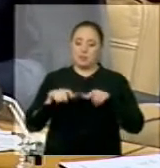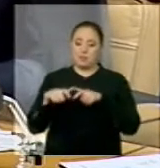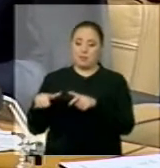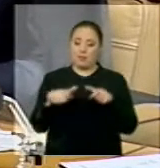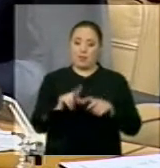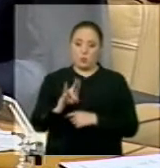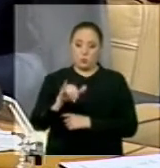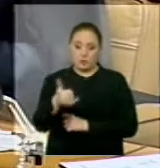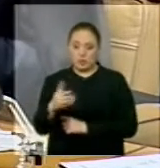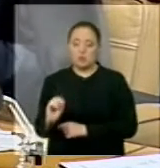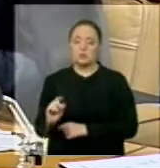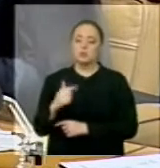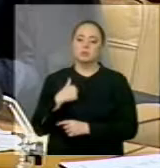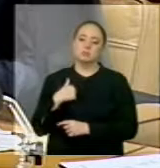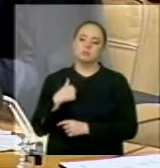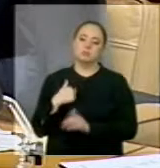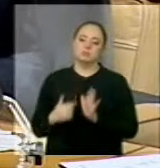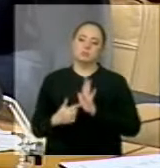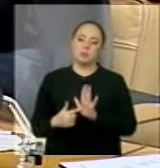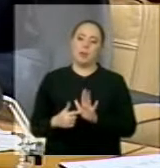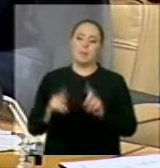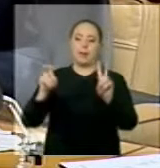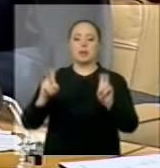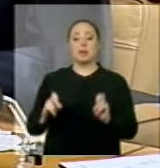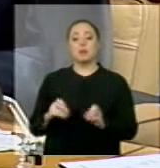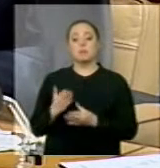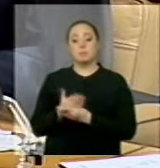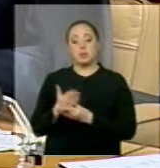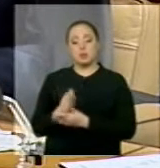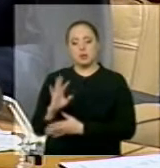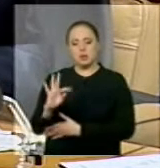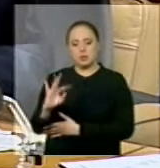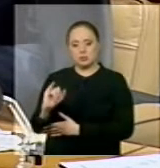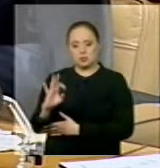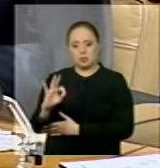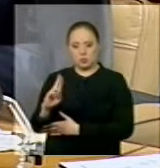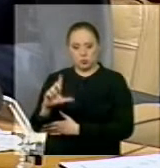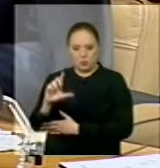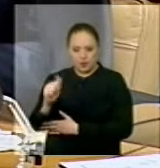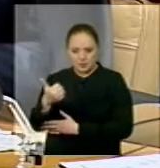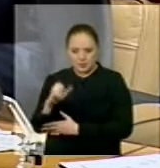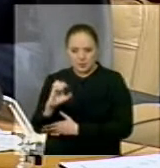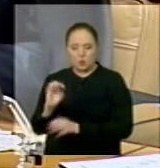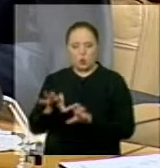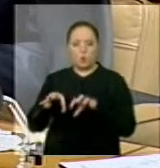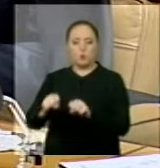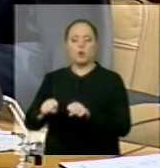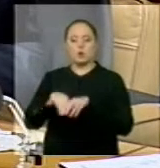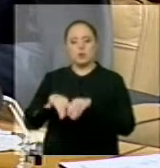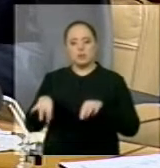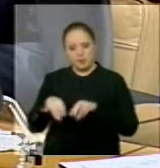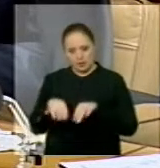aqui menciono para tratar desse processo de titulação e ocupação de terras, nomeadamente